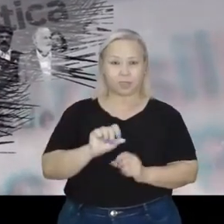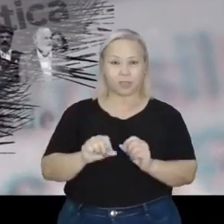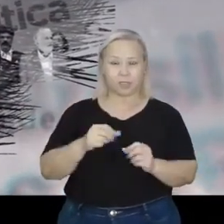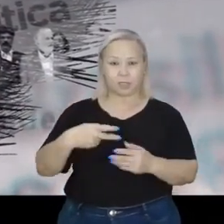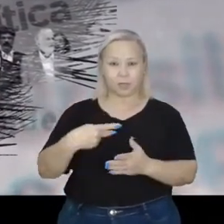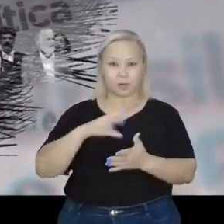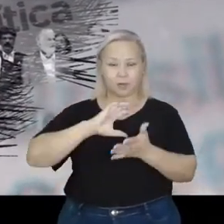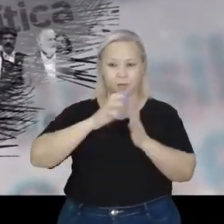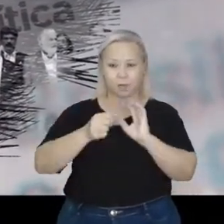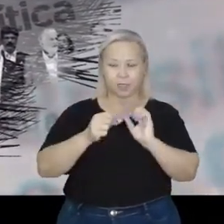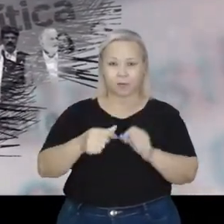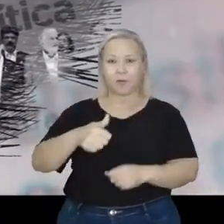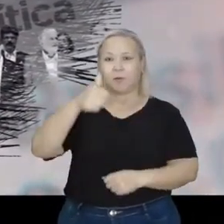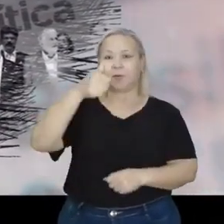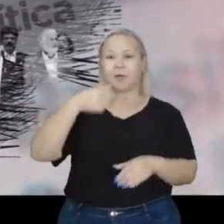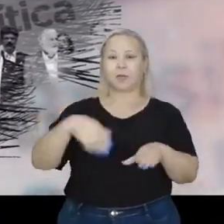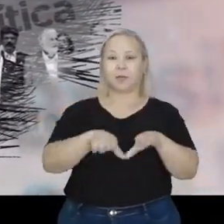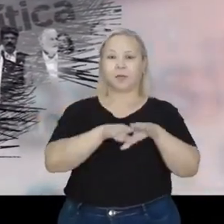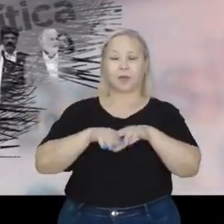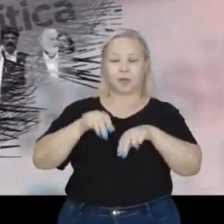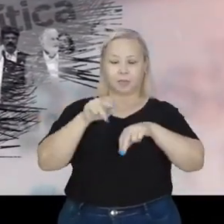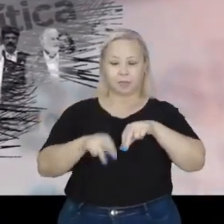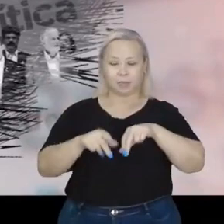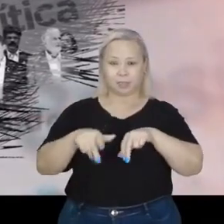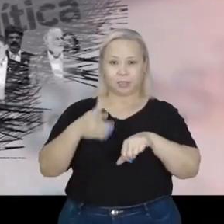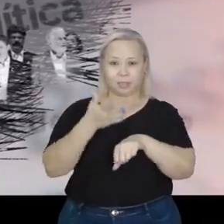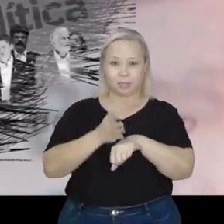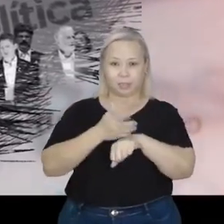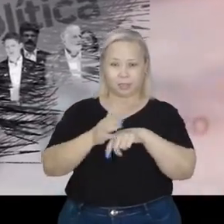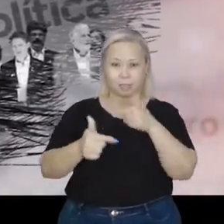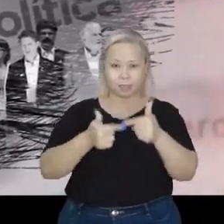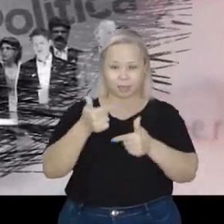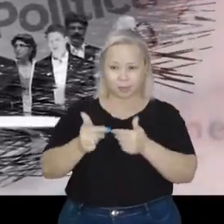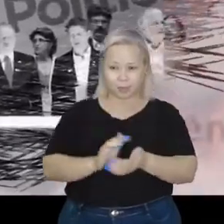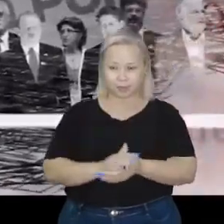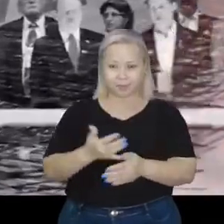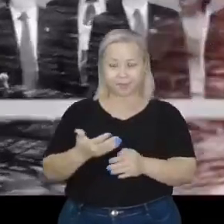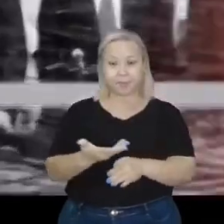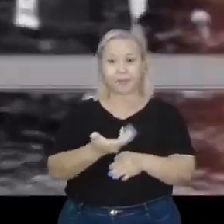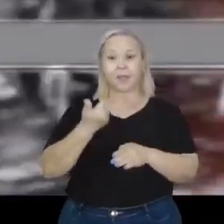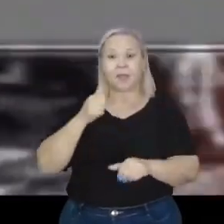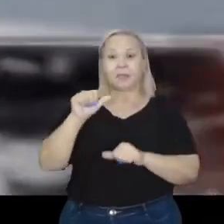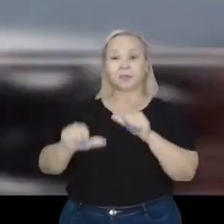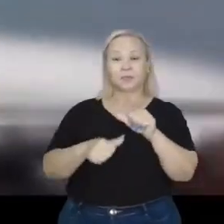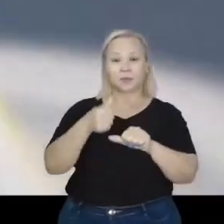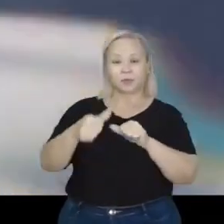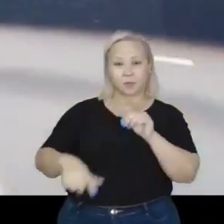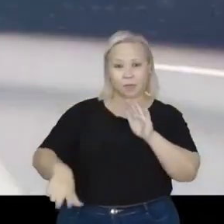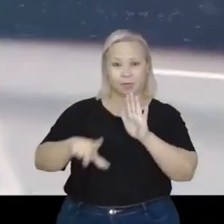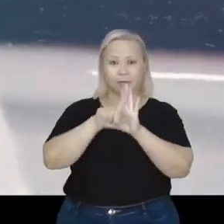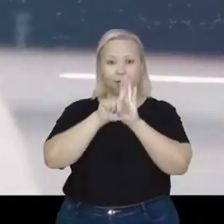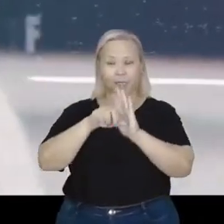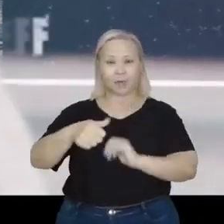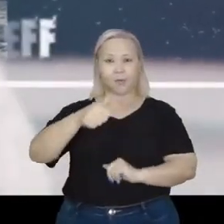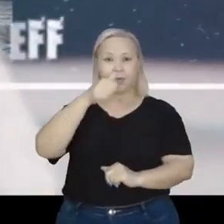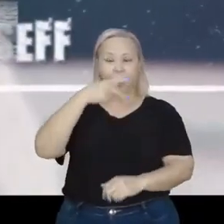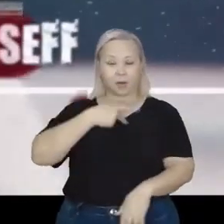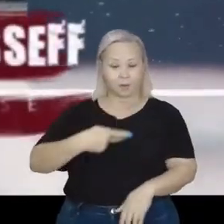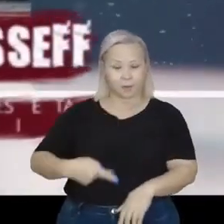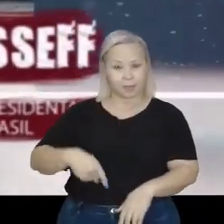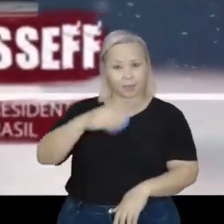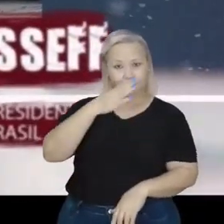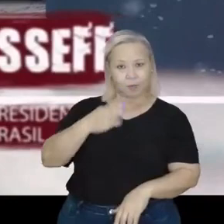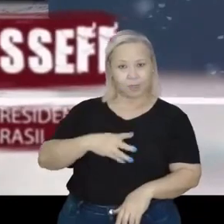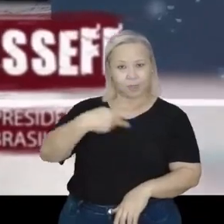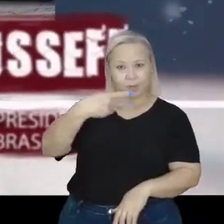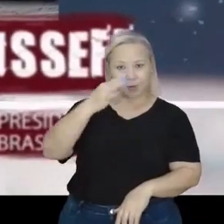primeiro a ter paridade de gênero neste cargo. Tudo isso antes mesmo de virar lei. A primeira presidenta do Brasil é